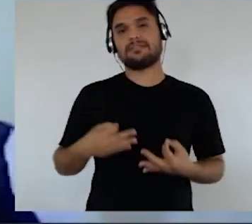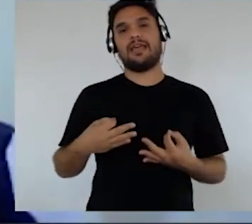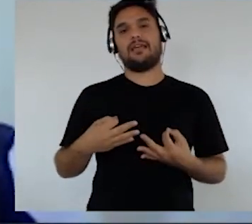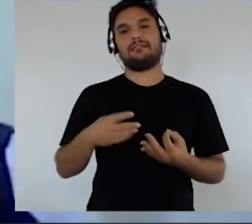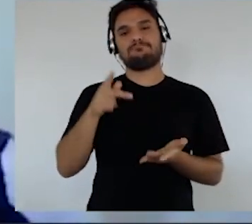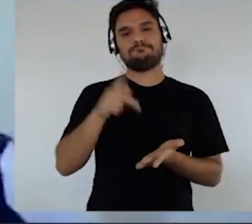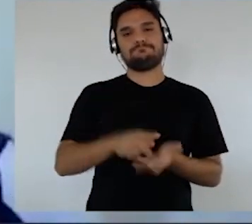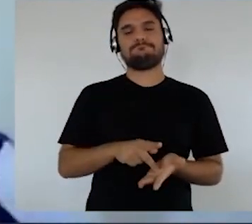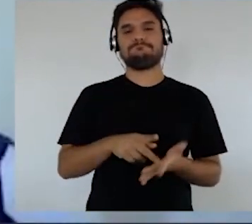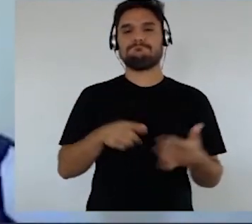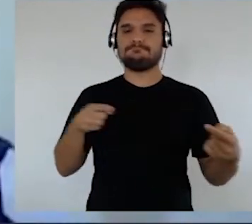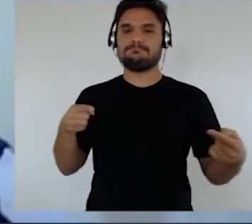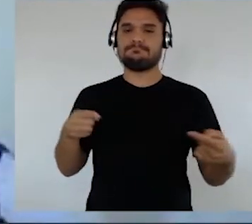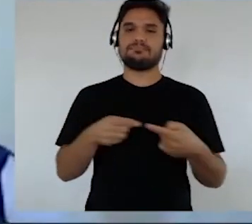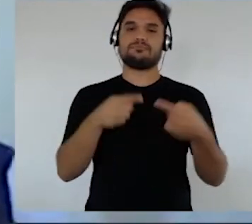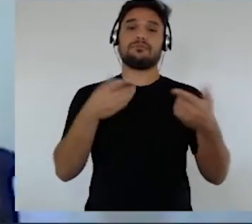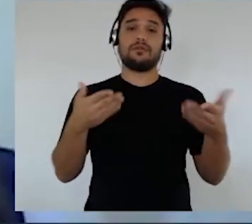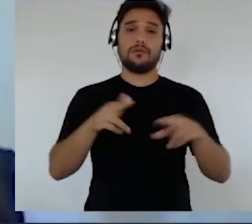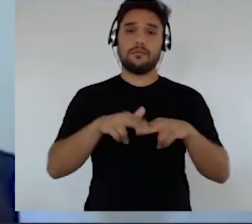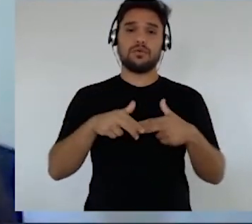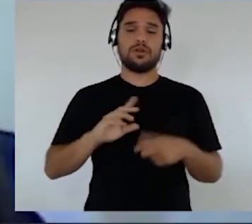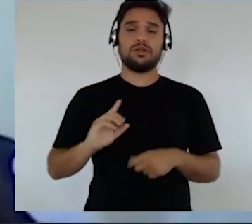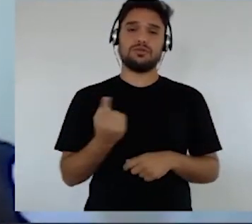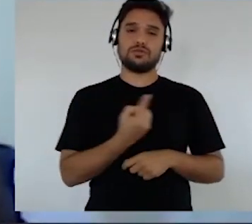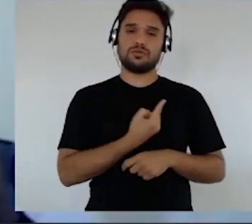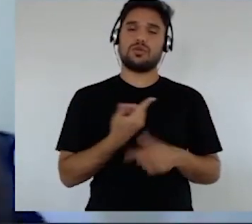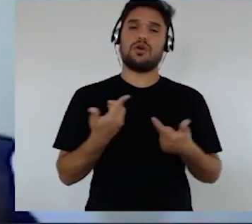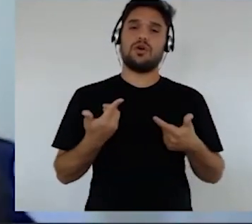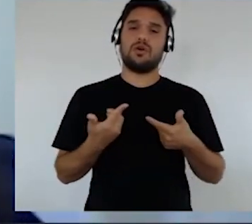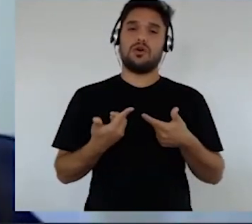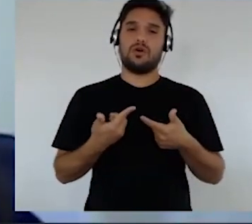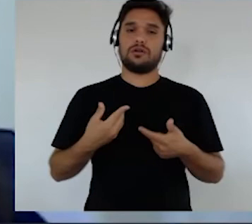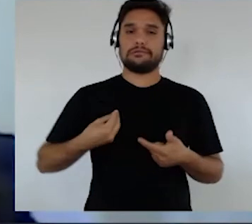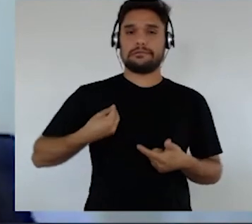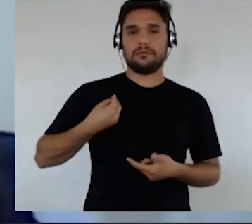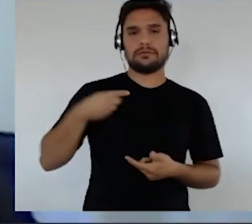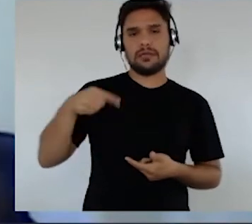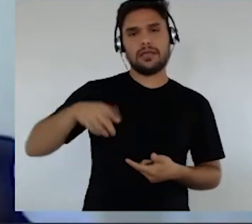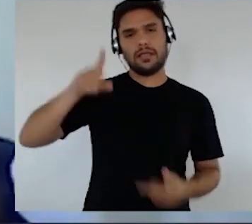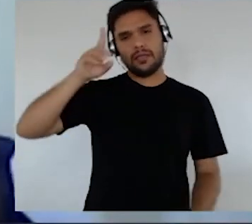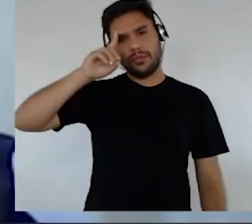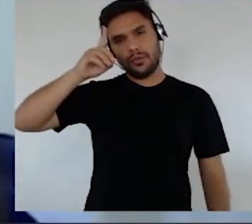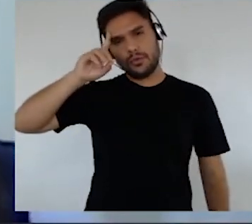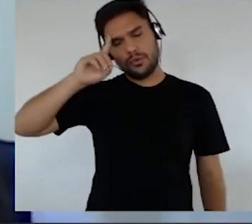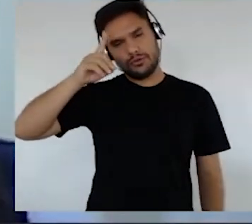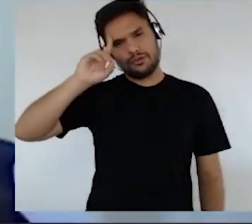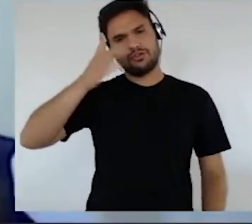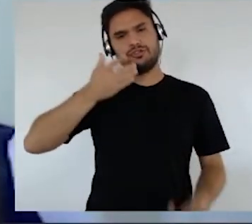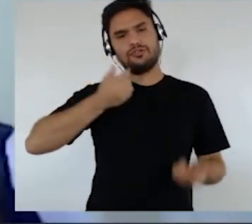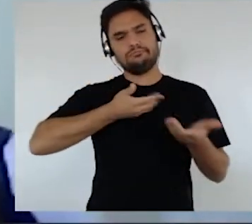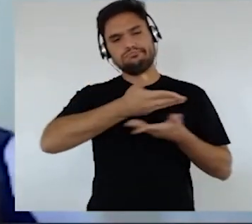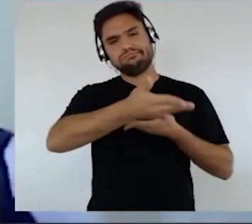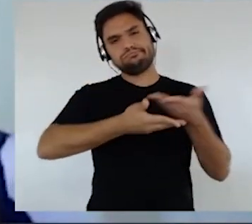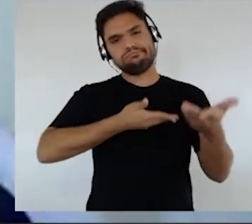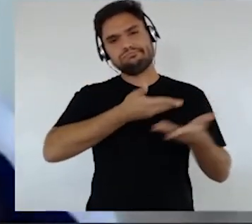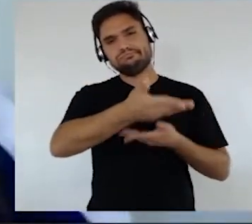mais verdadeira, mais justa, e é para isso que nós estamos aqui todos os dias, né, Dani, falando,